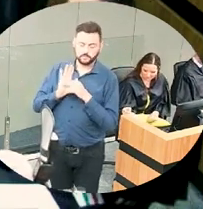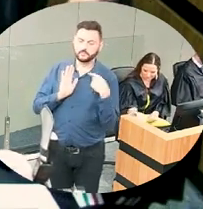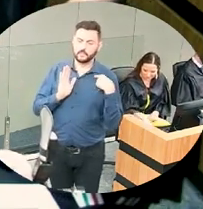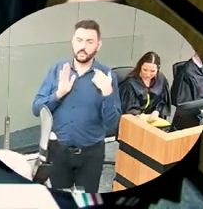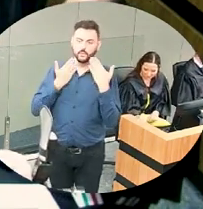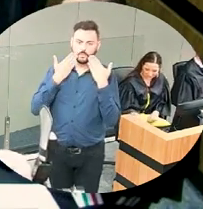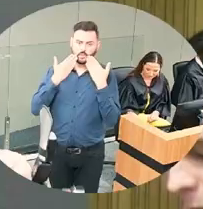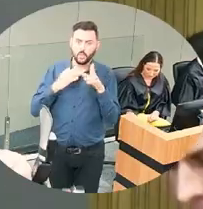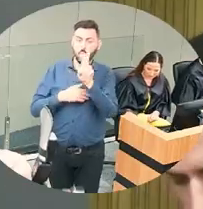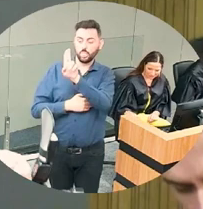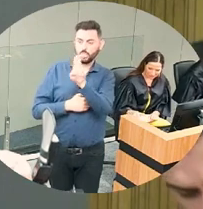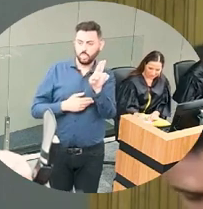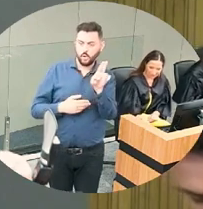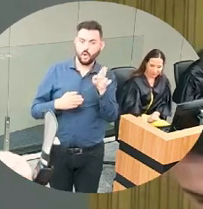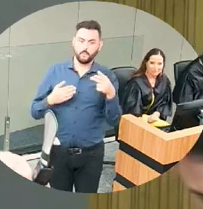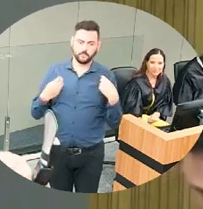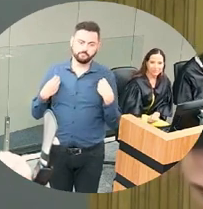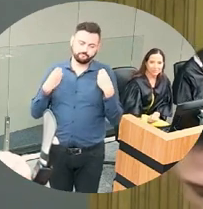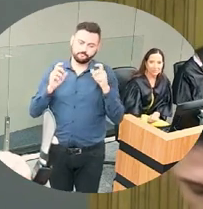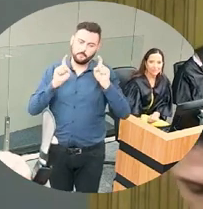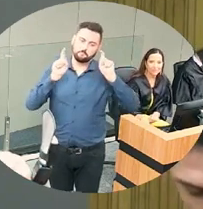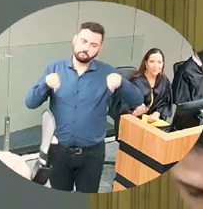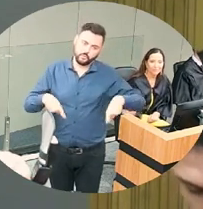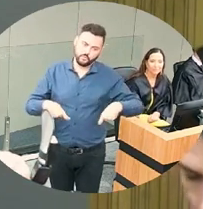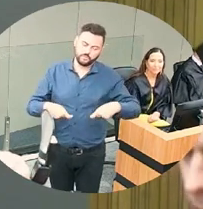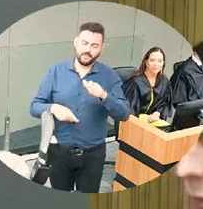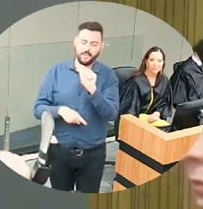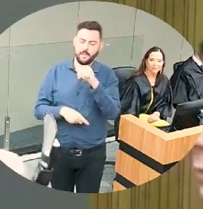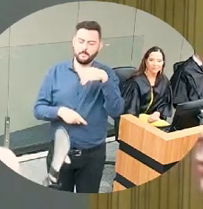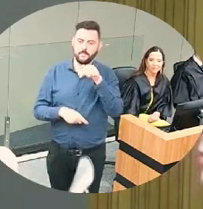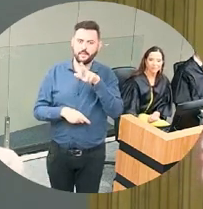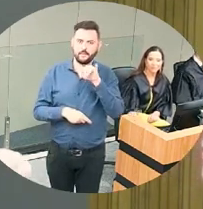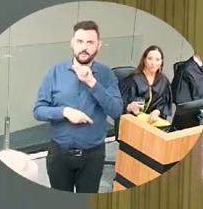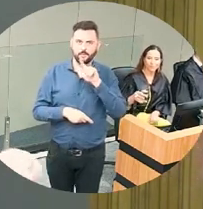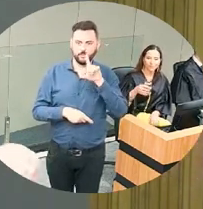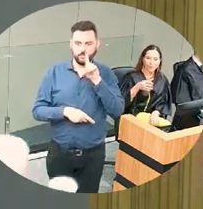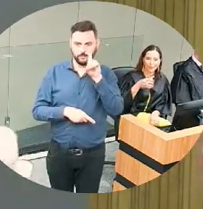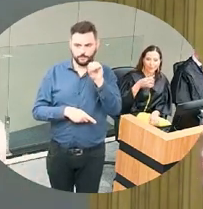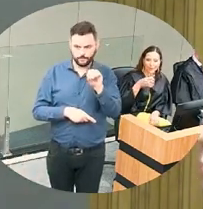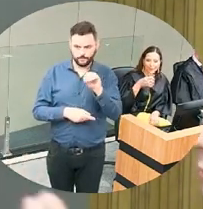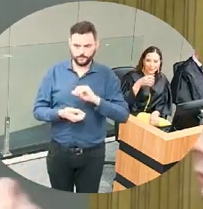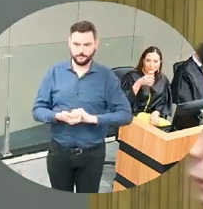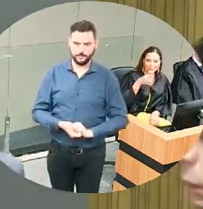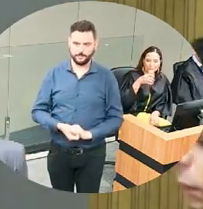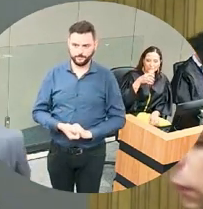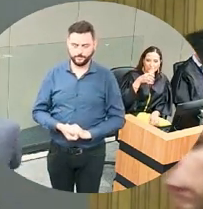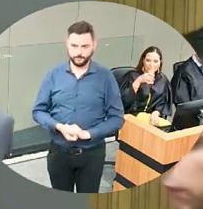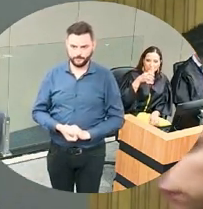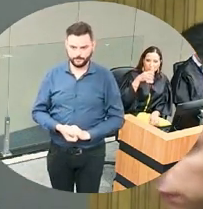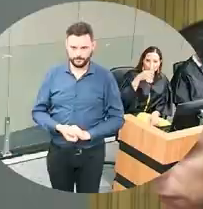o pronunciamento do excelentíssimo Desembargador Amarildo Carlos de Lima